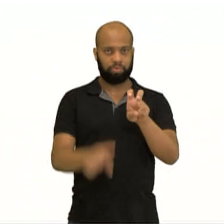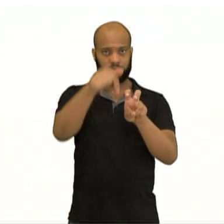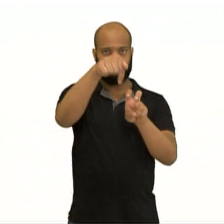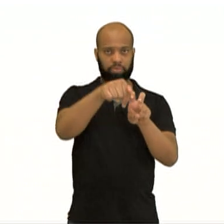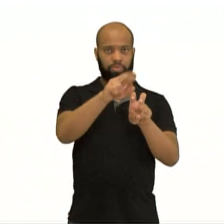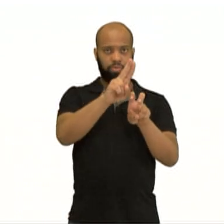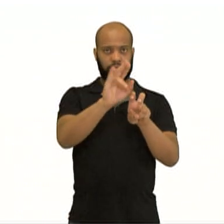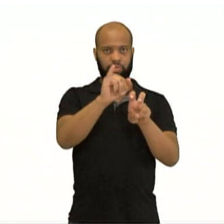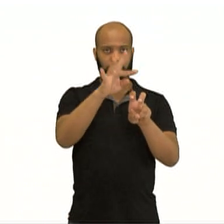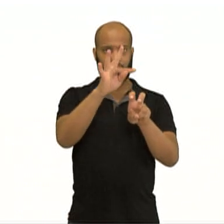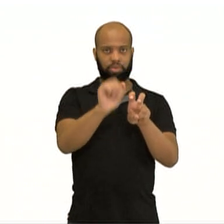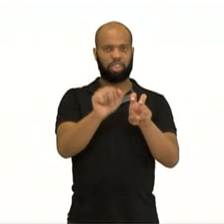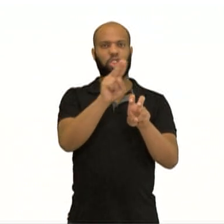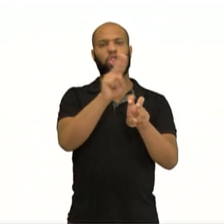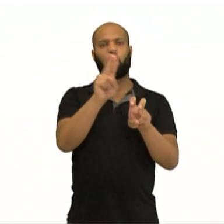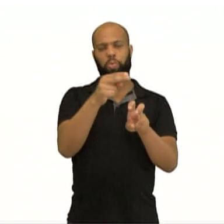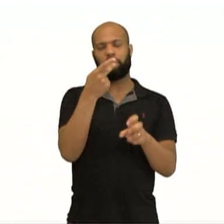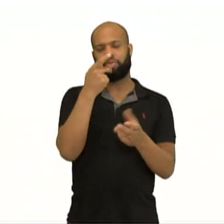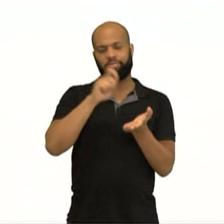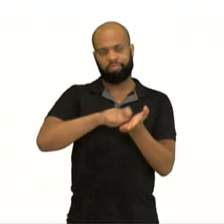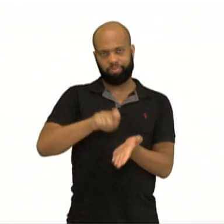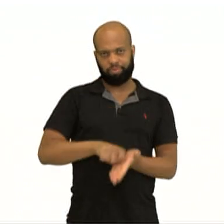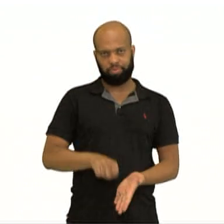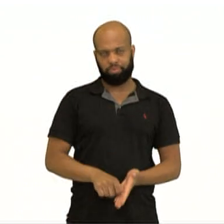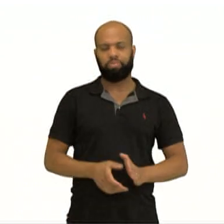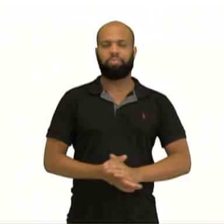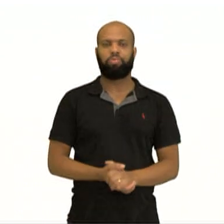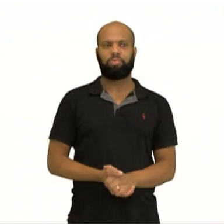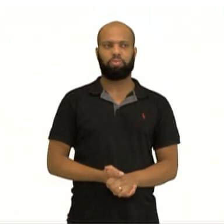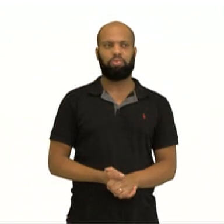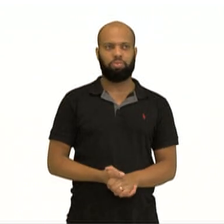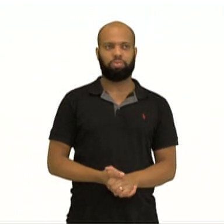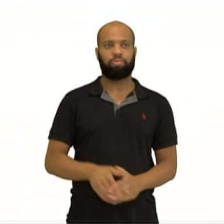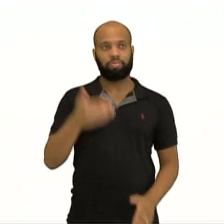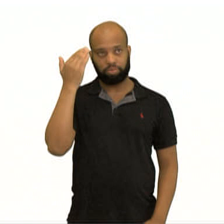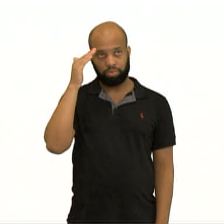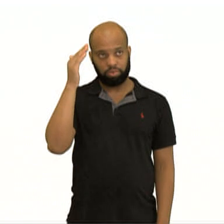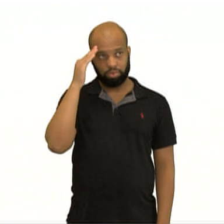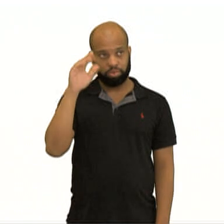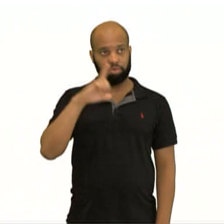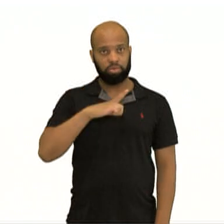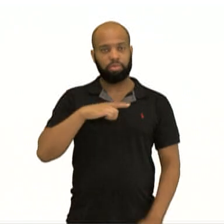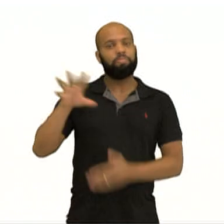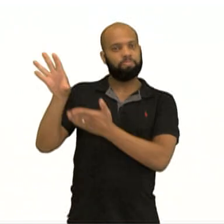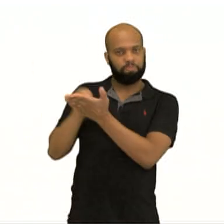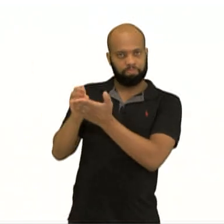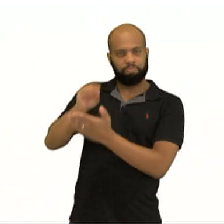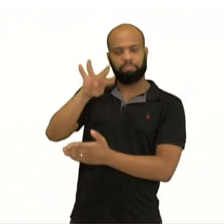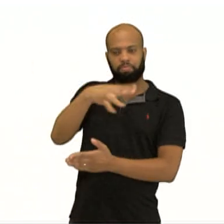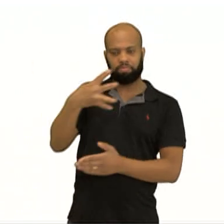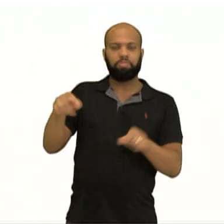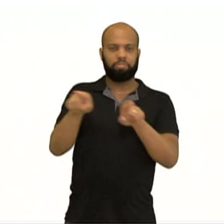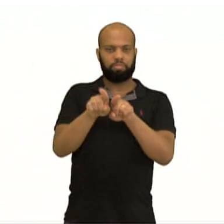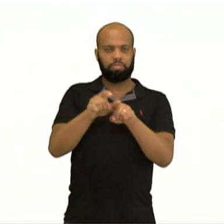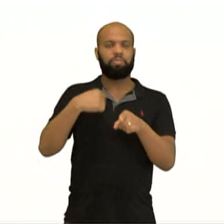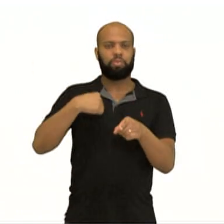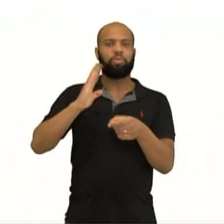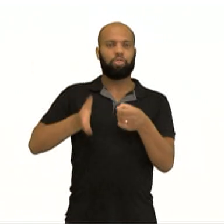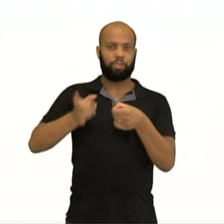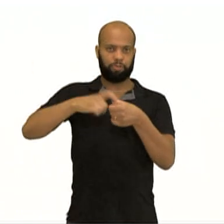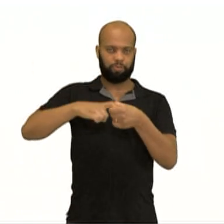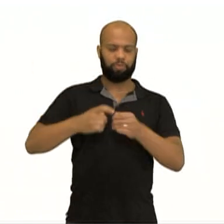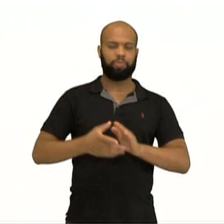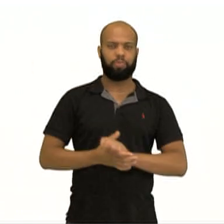5, 5 à quinta e assim por diante. Um tempo para organizar essa tabela e a gente já volta.